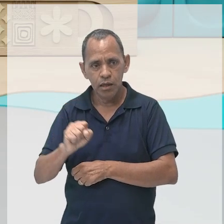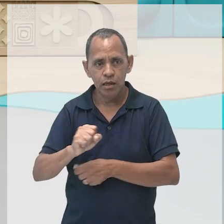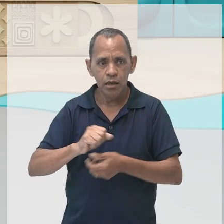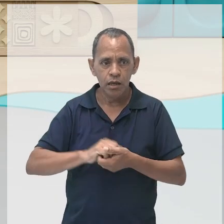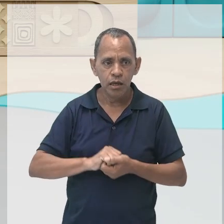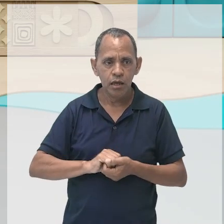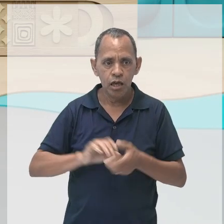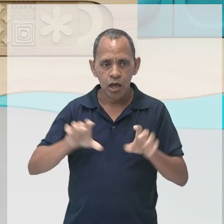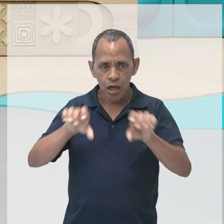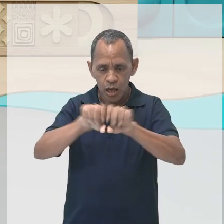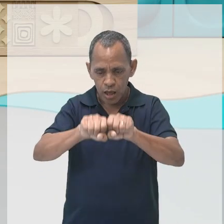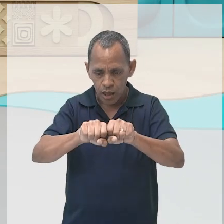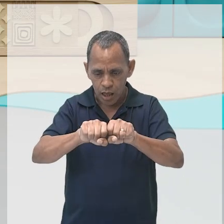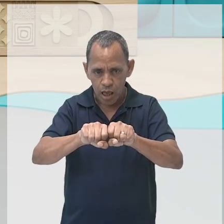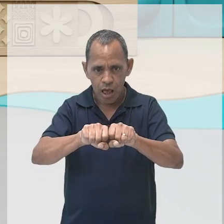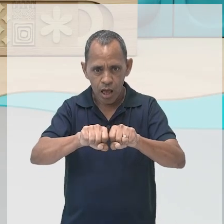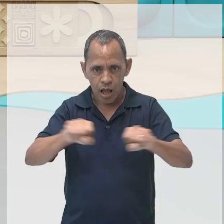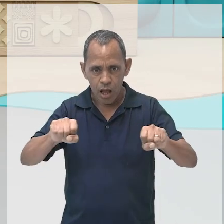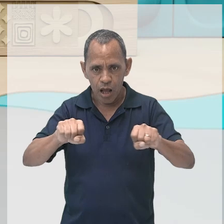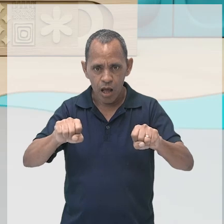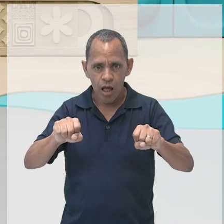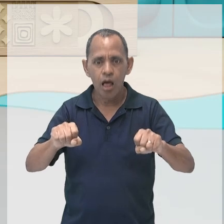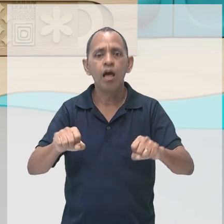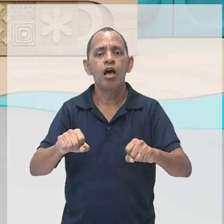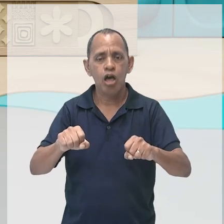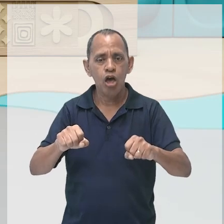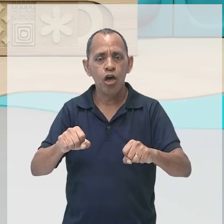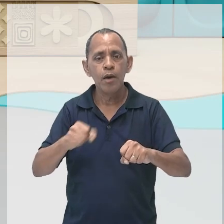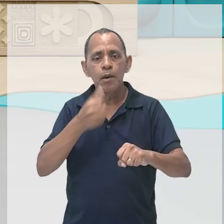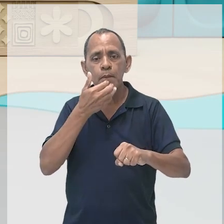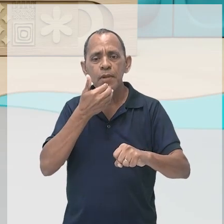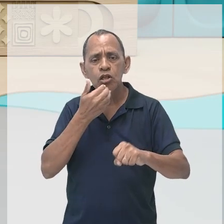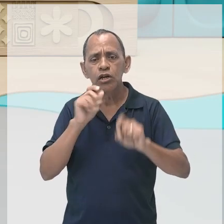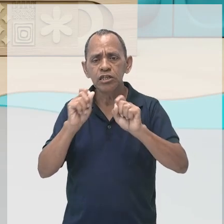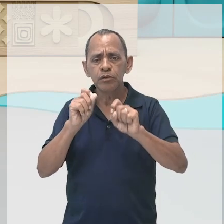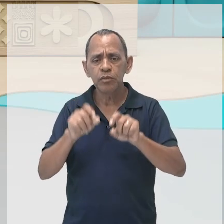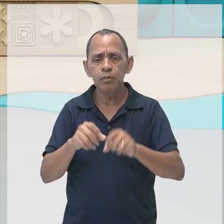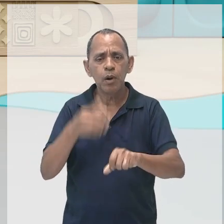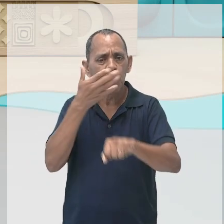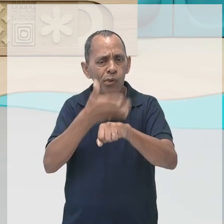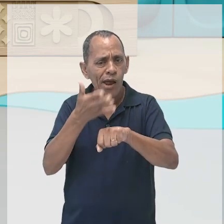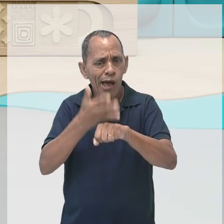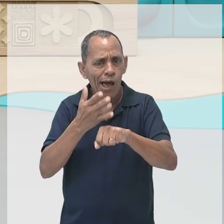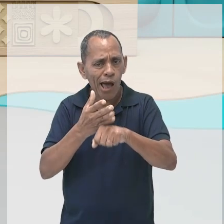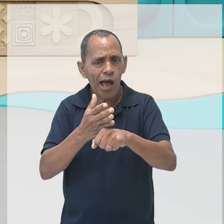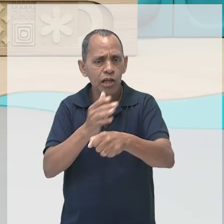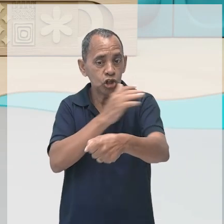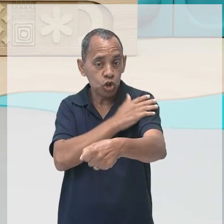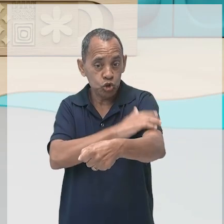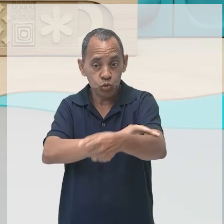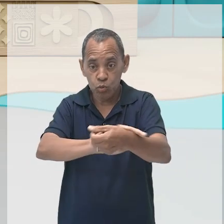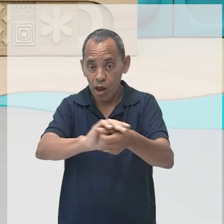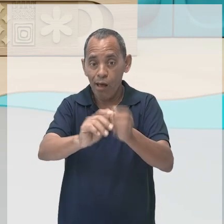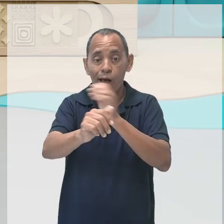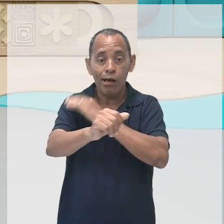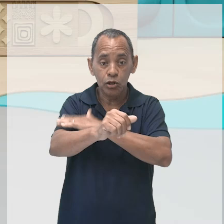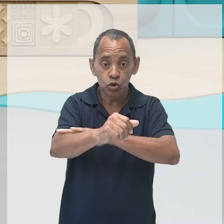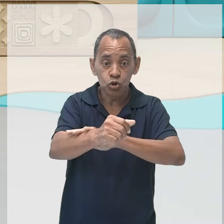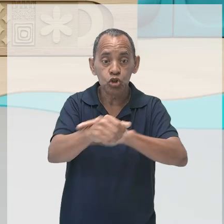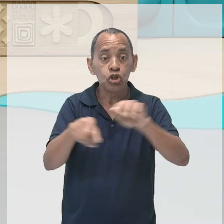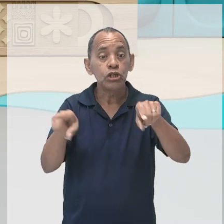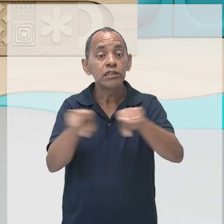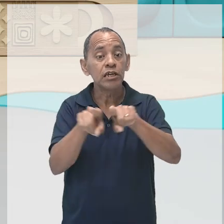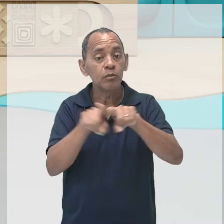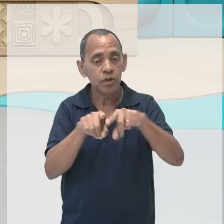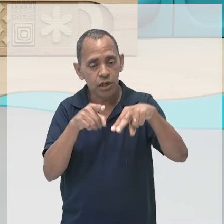para intensificar os exercícios de membros superiores e também de membros inferiores. Então, essas barras são